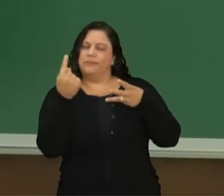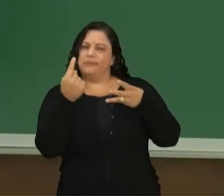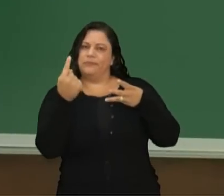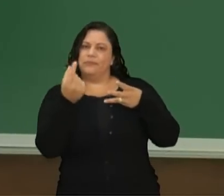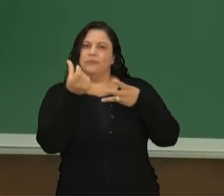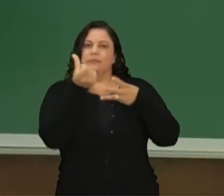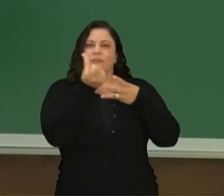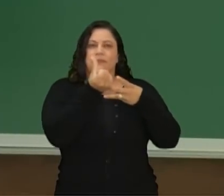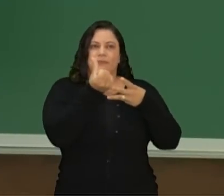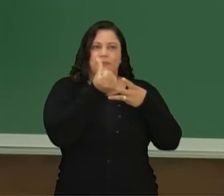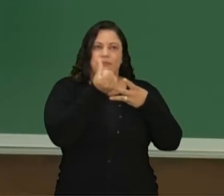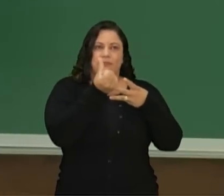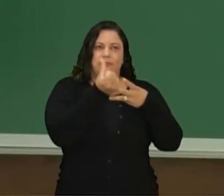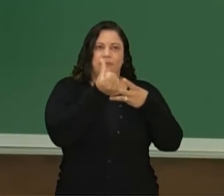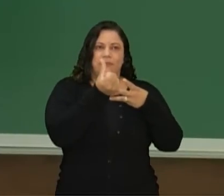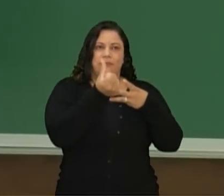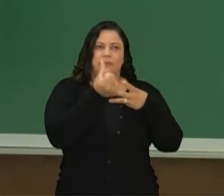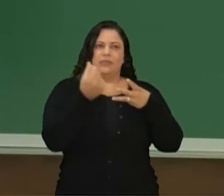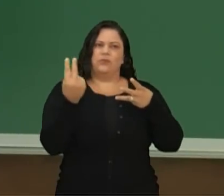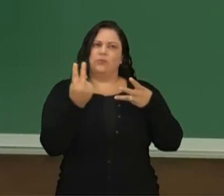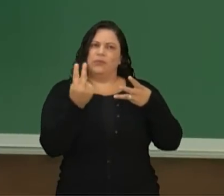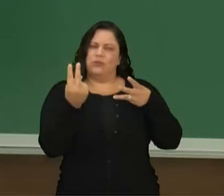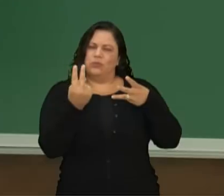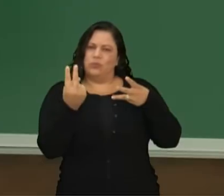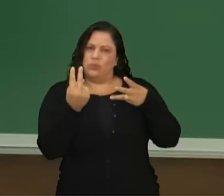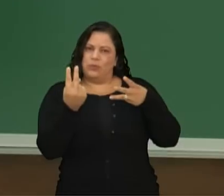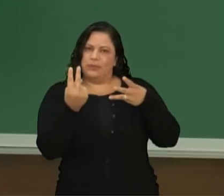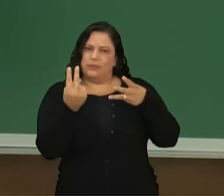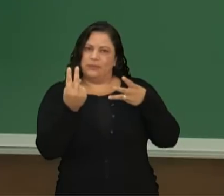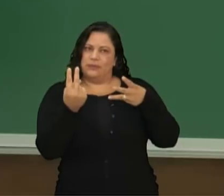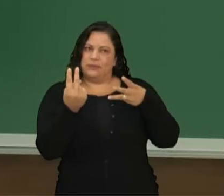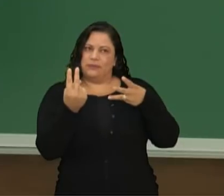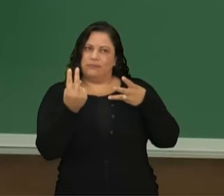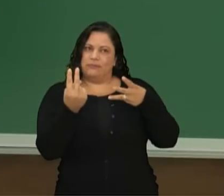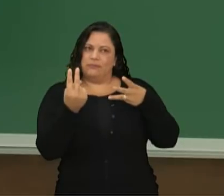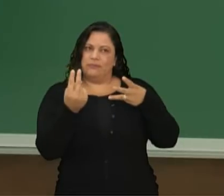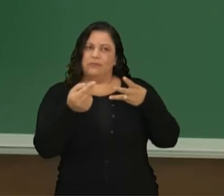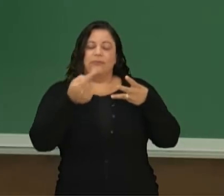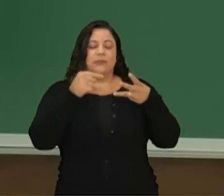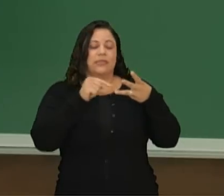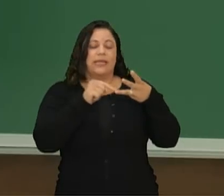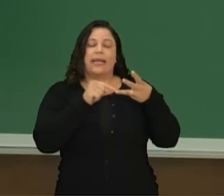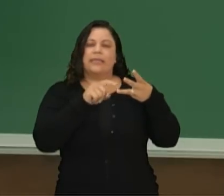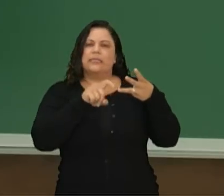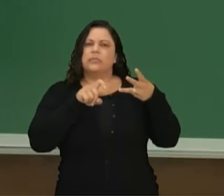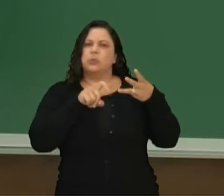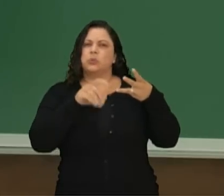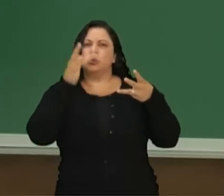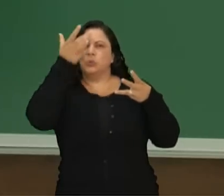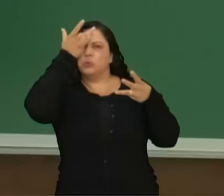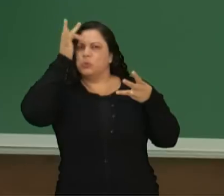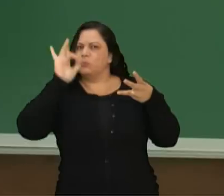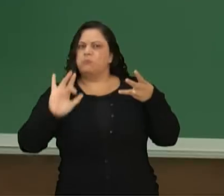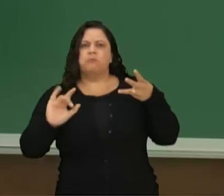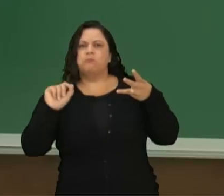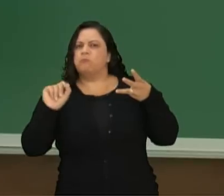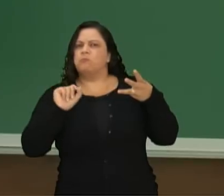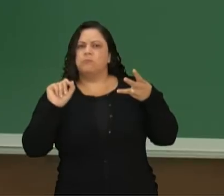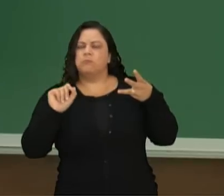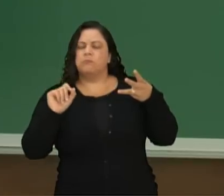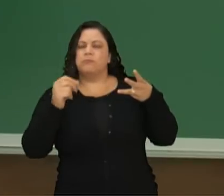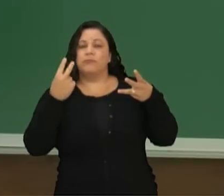com peso 2. Na terceira prova, eu não sei qual que foi o valor que ele tirou, mas eu sei que o peso